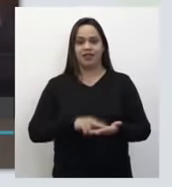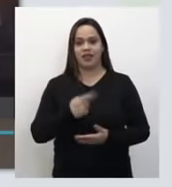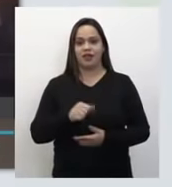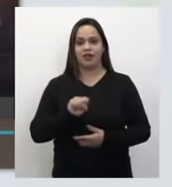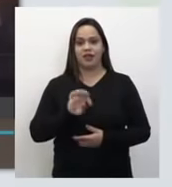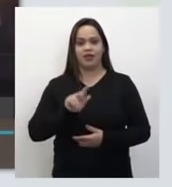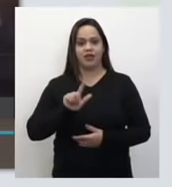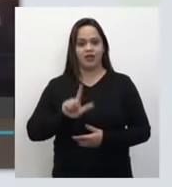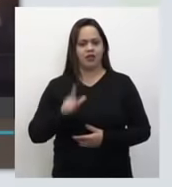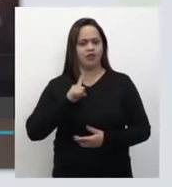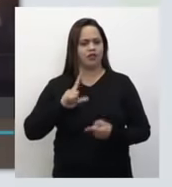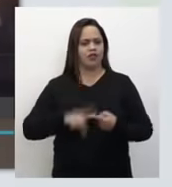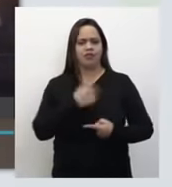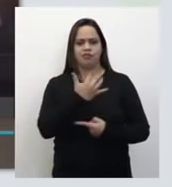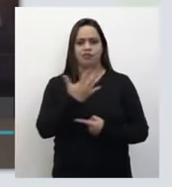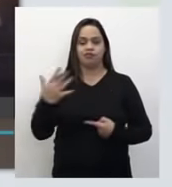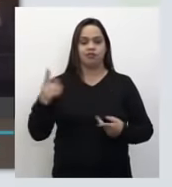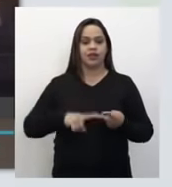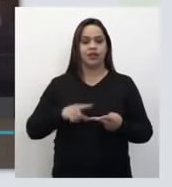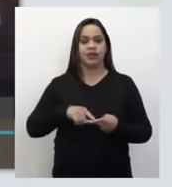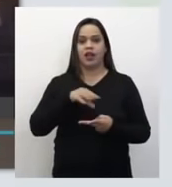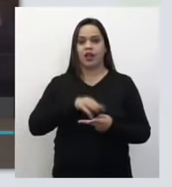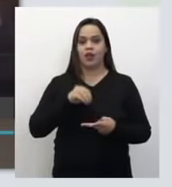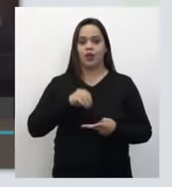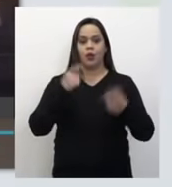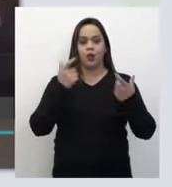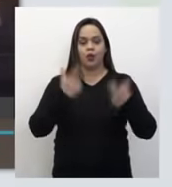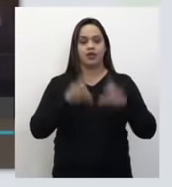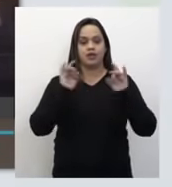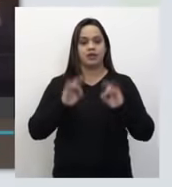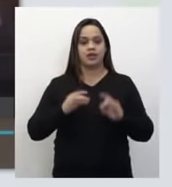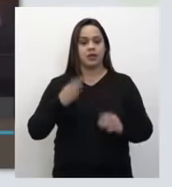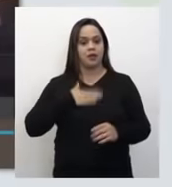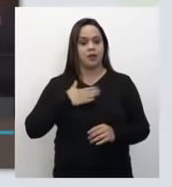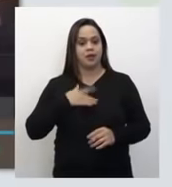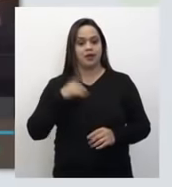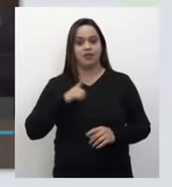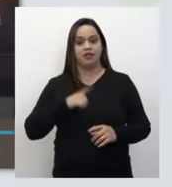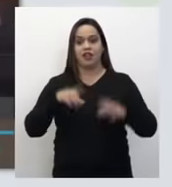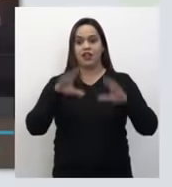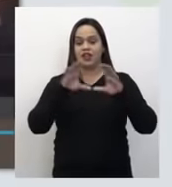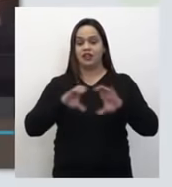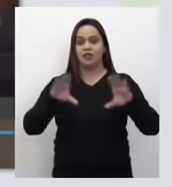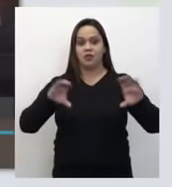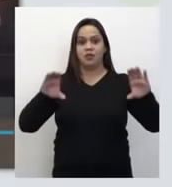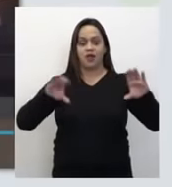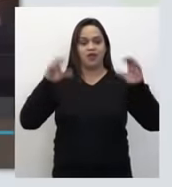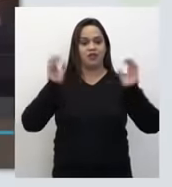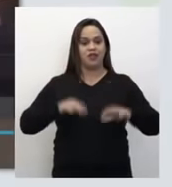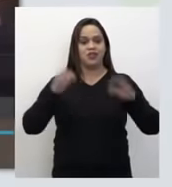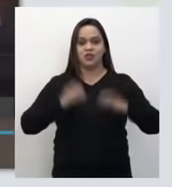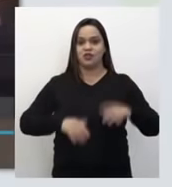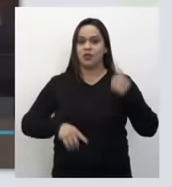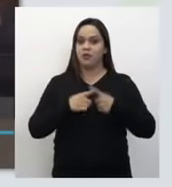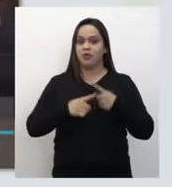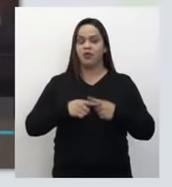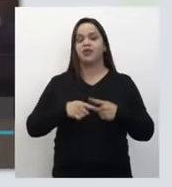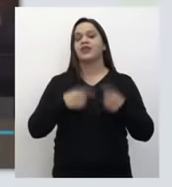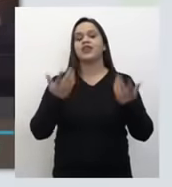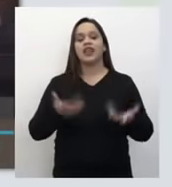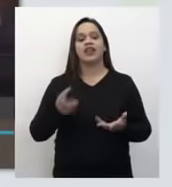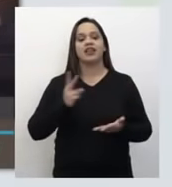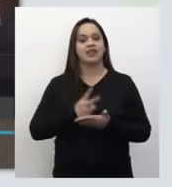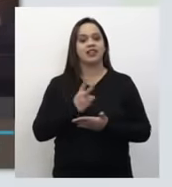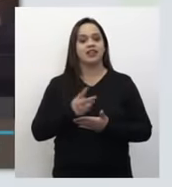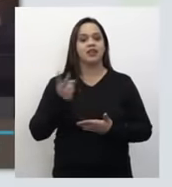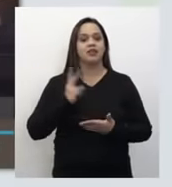pinheiros, pinhões, um lugar que é especial para mim. Fiz uma baita nuvem aqui chovendo, porque é muito comum o tempo encoberto por